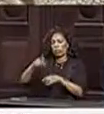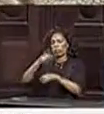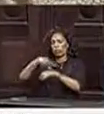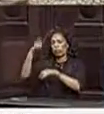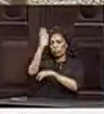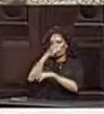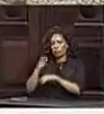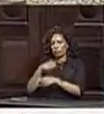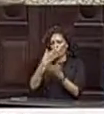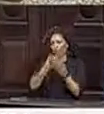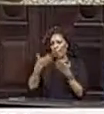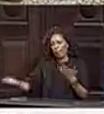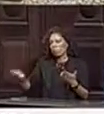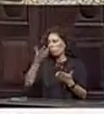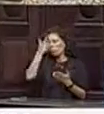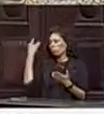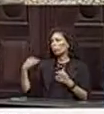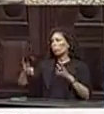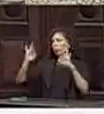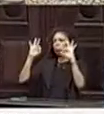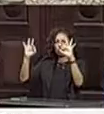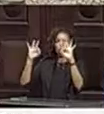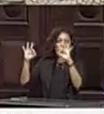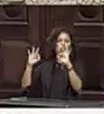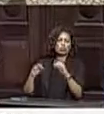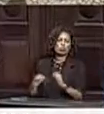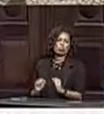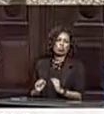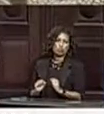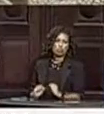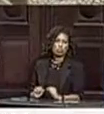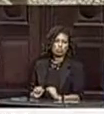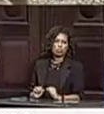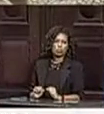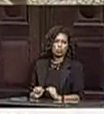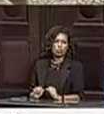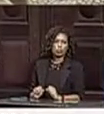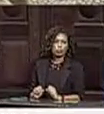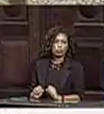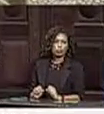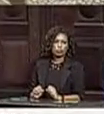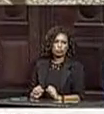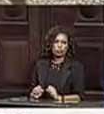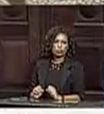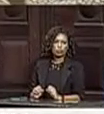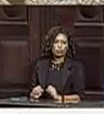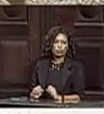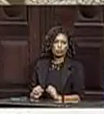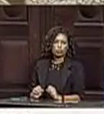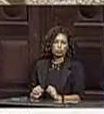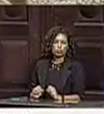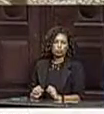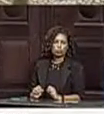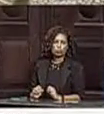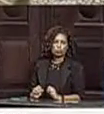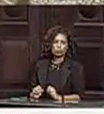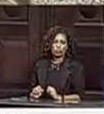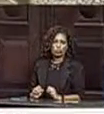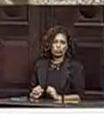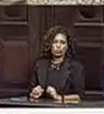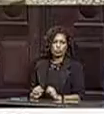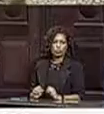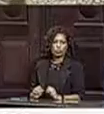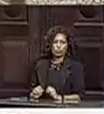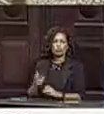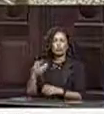no desaparecimento da figura do Carlos Alberto de Oliveira, K.O. De maneira que aqui vai a nossa manifestação. Eu acho que